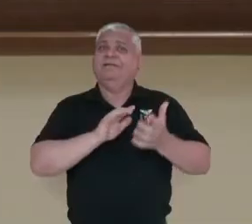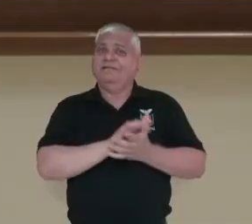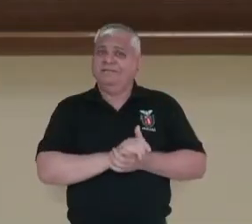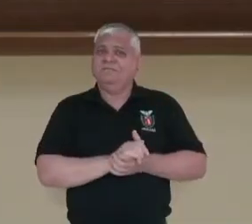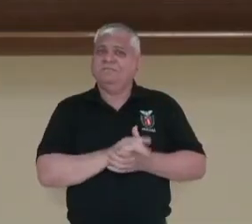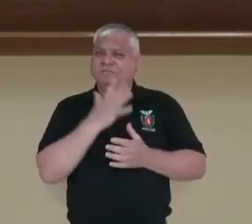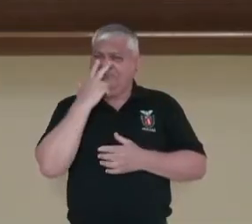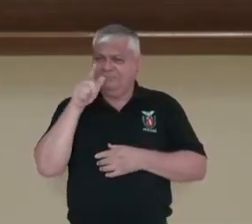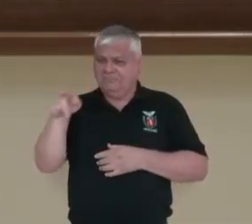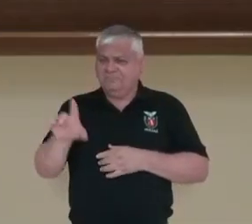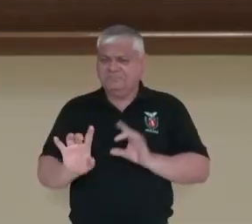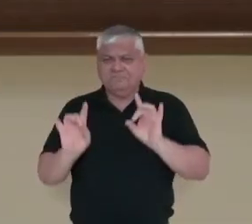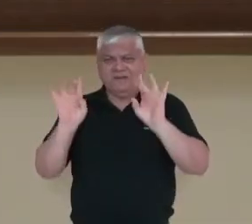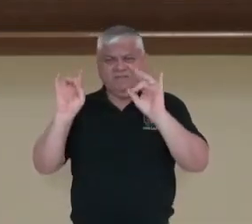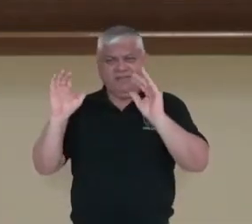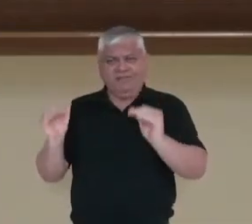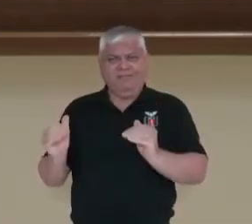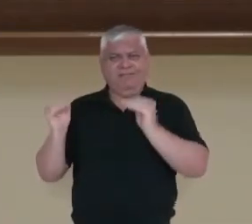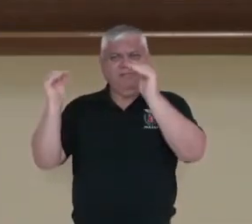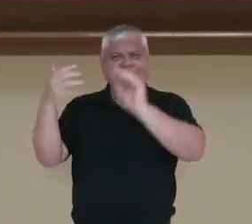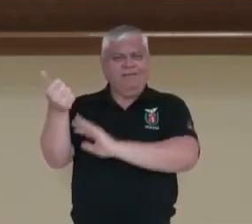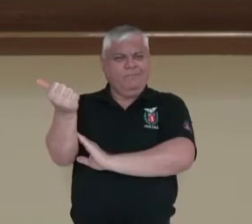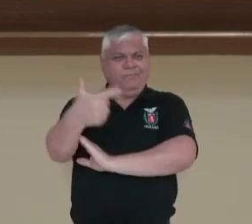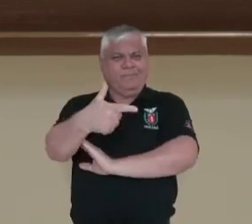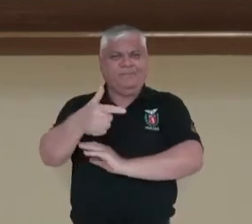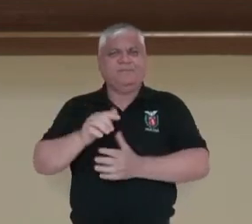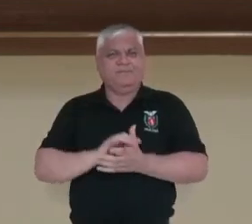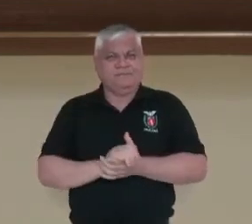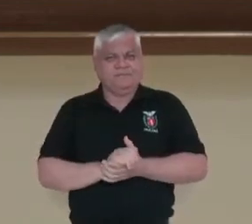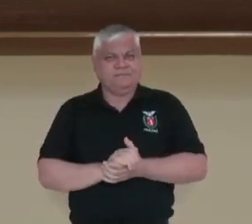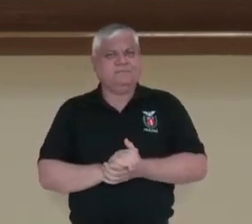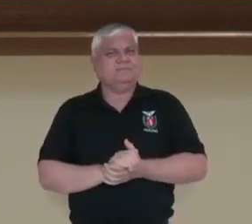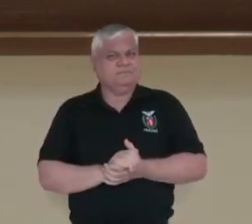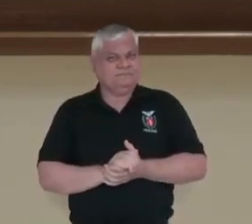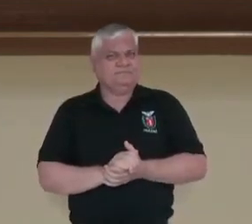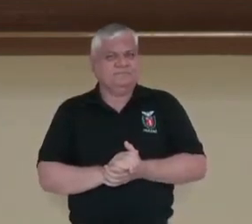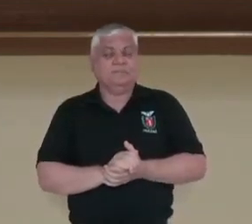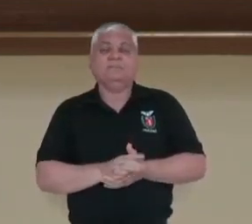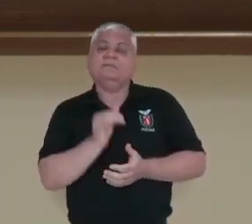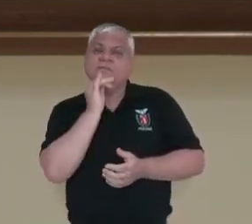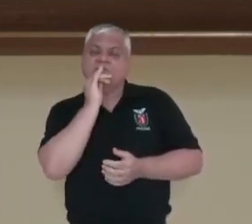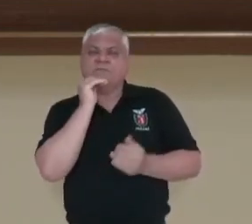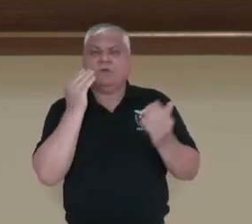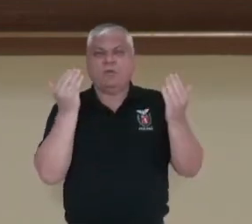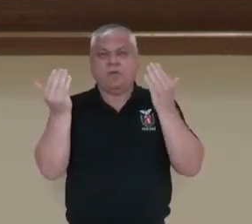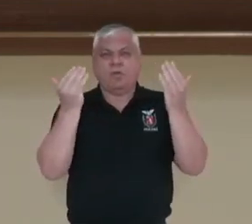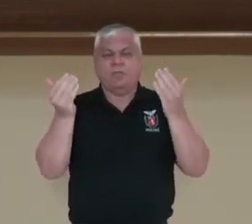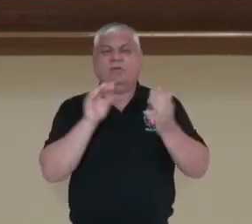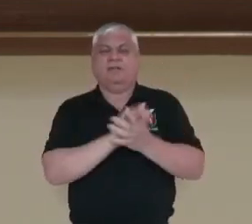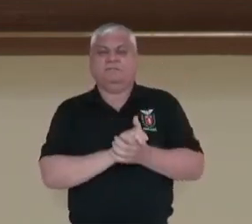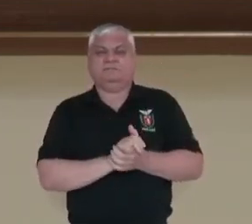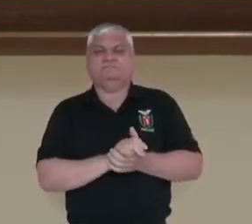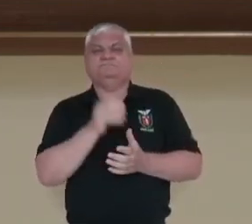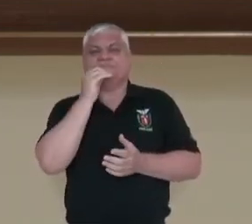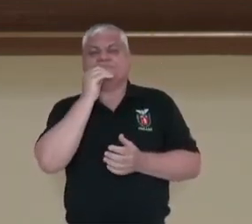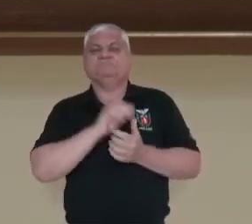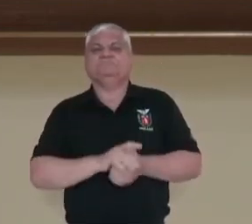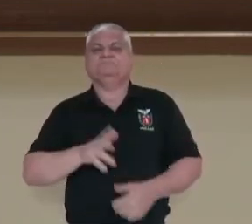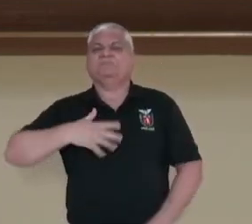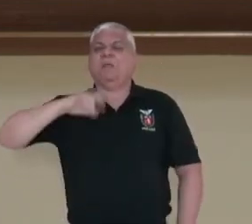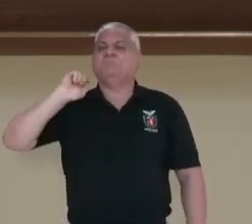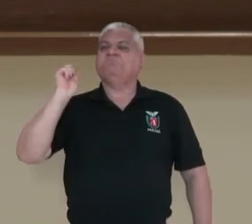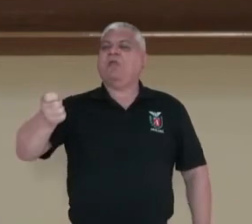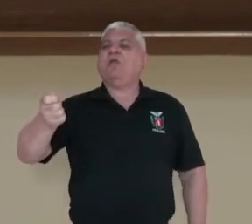social. Né? Privilégio social. E existe também, né, a gente pode fazer uma analogia com as carteiradas. Né?